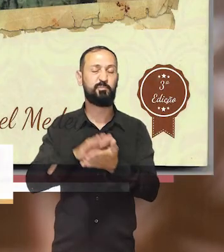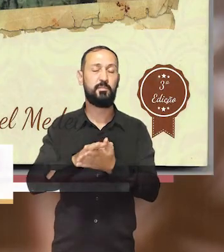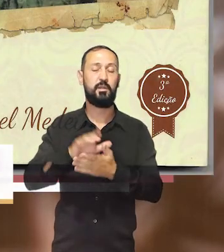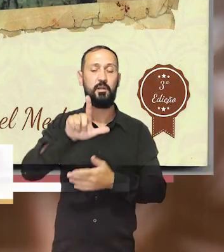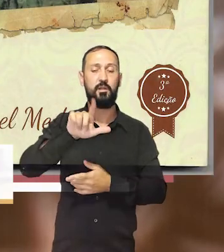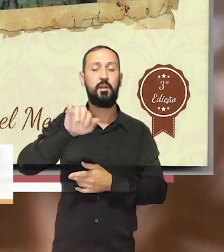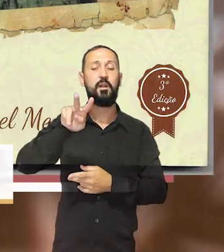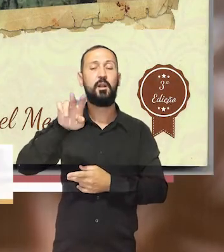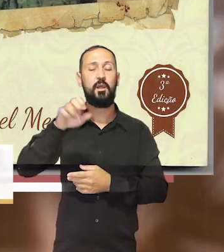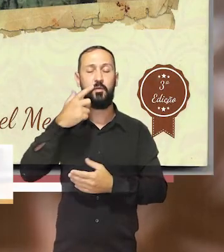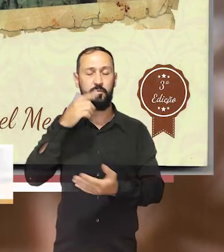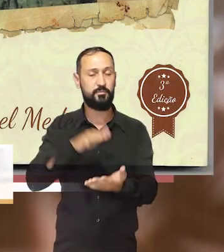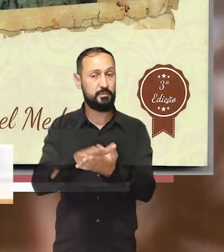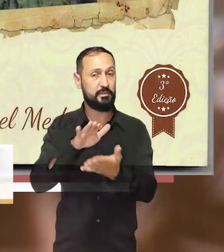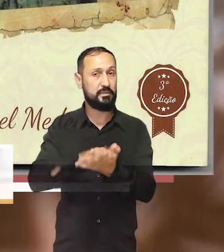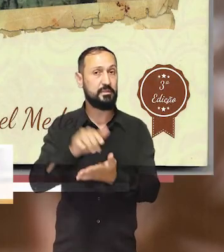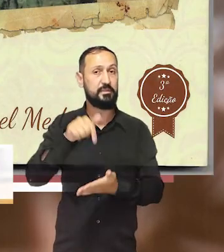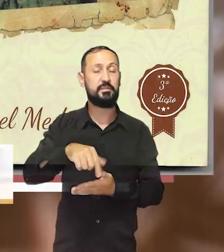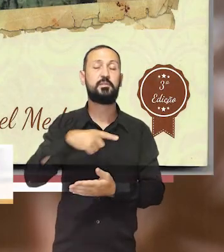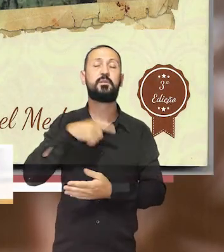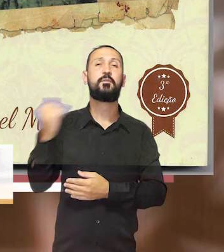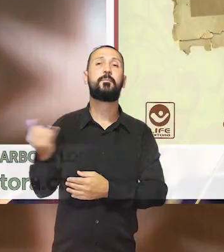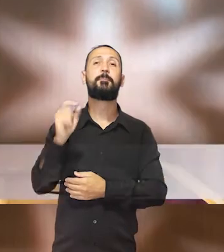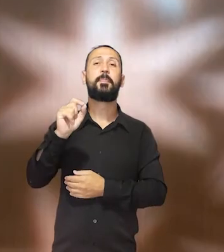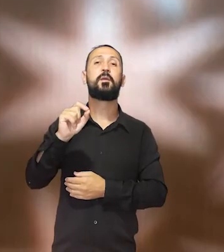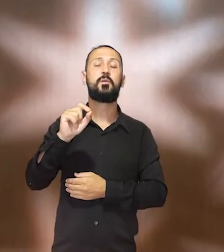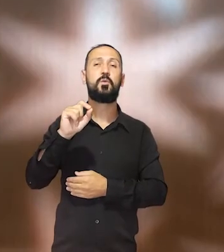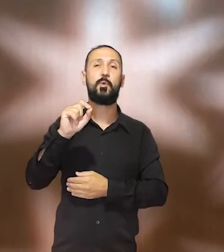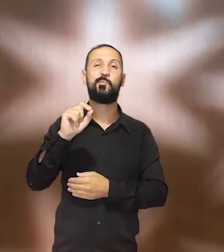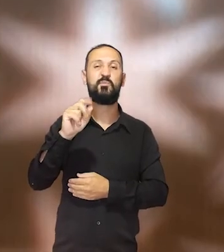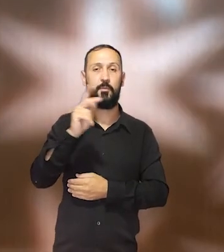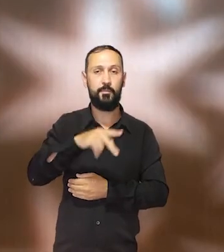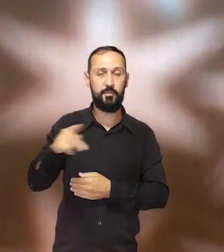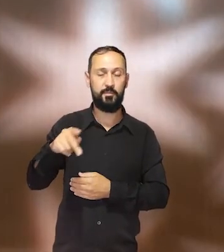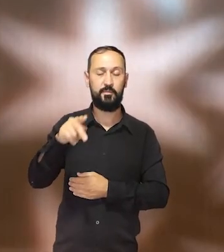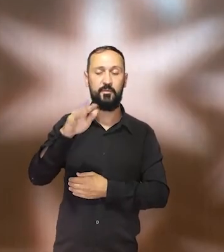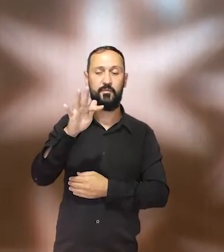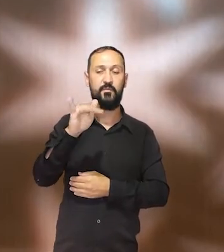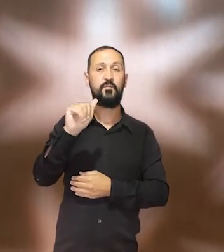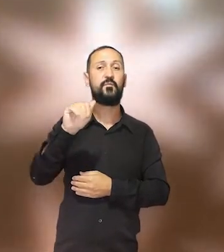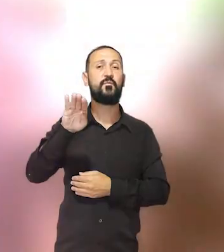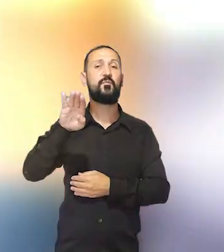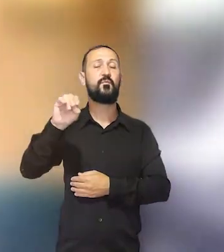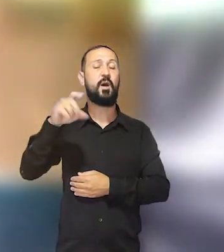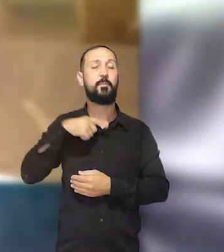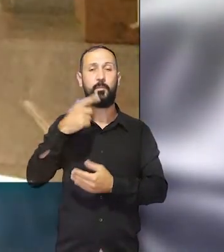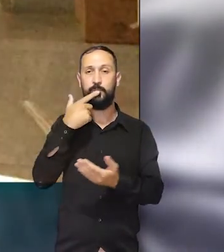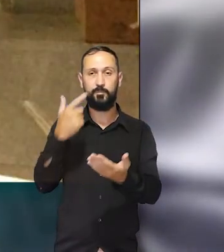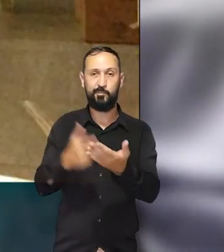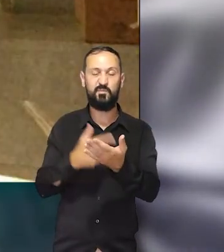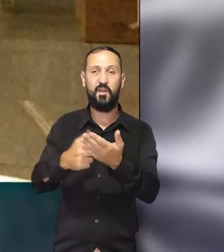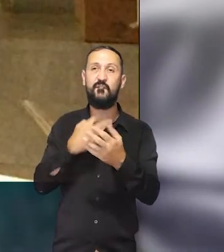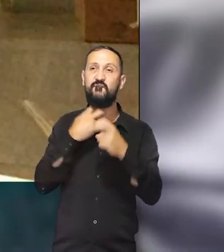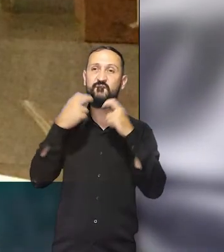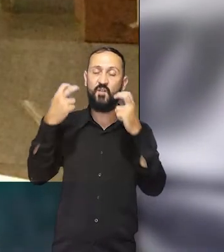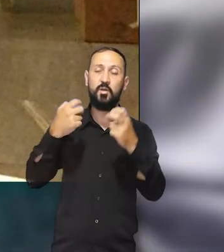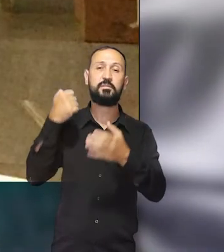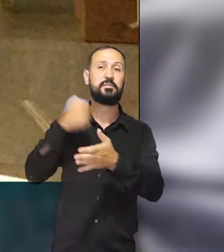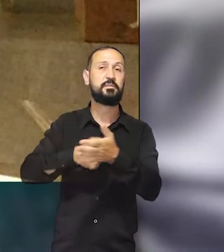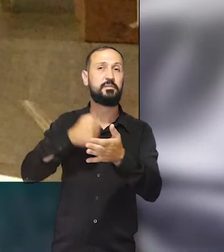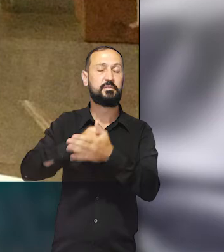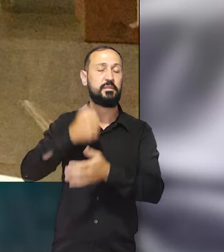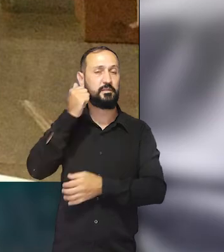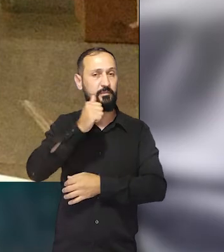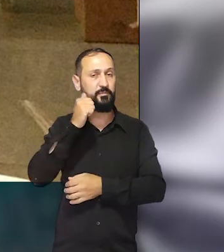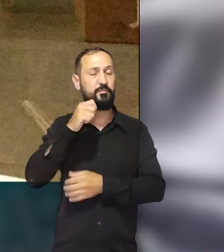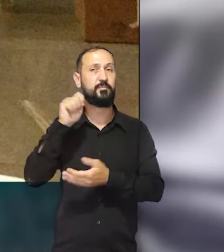edição pela Life Editora. Essa obra serviu de inspiração para que o professor e escritor Fábio do Vale escrevesse o livro A Voz